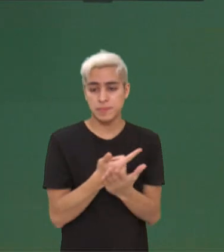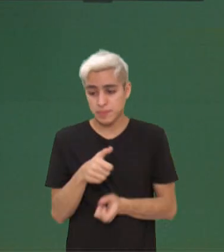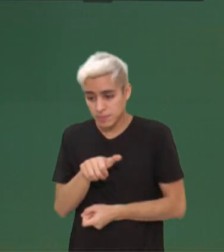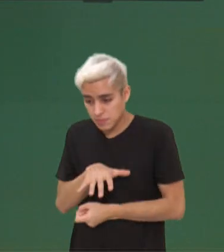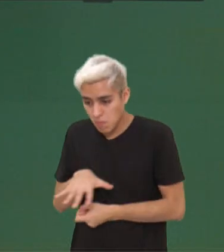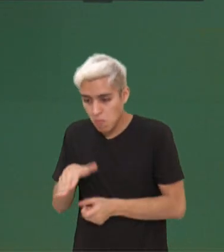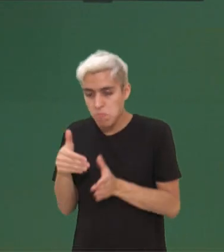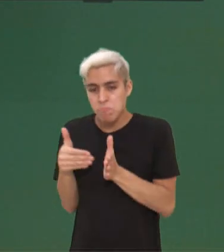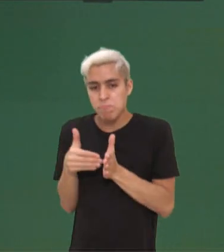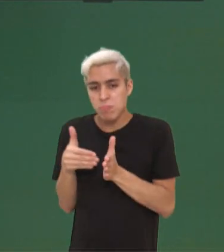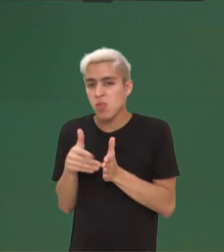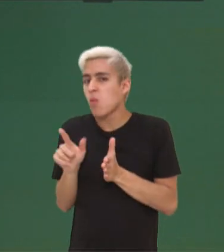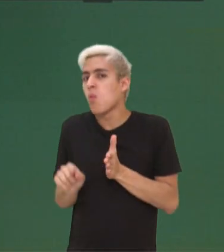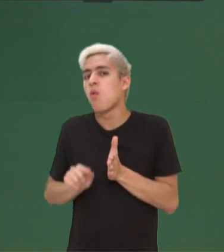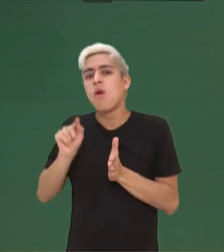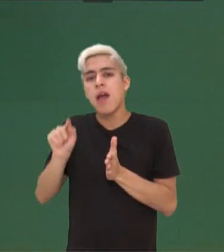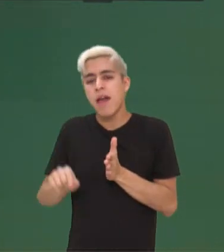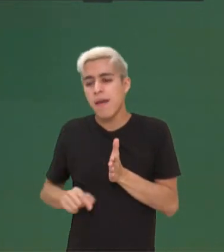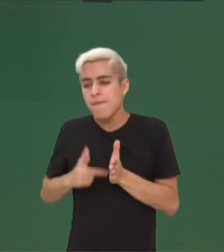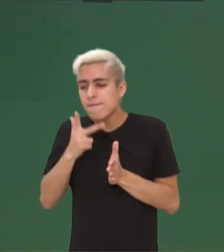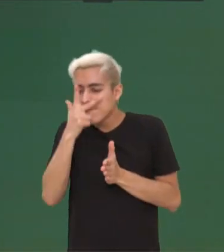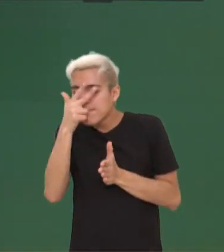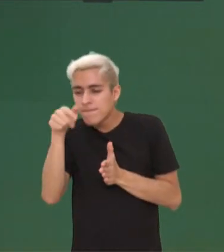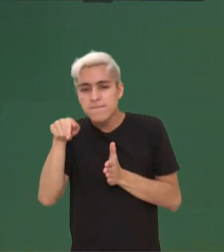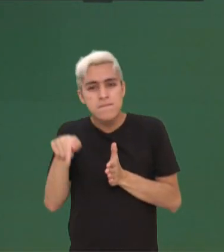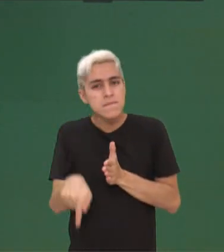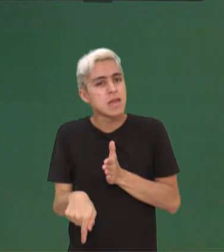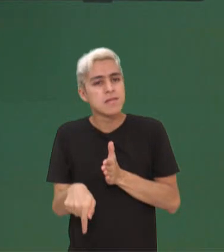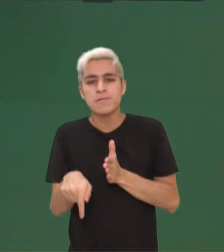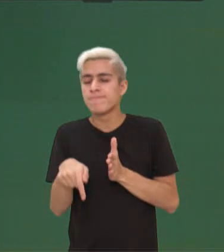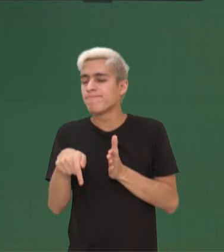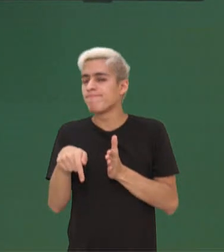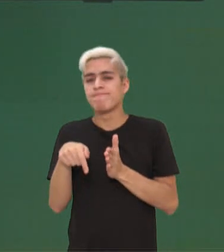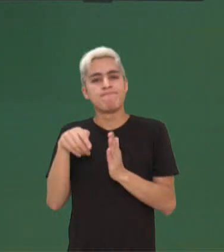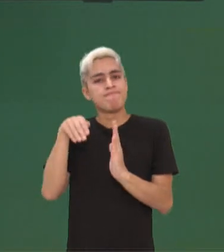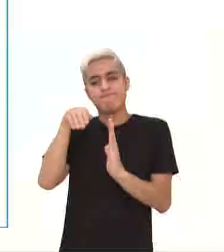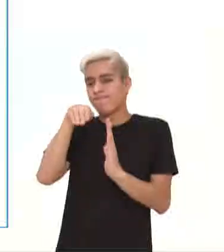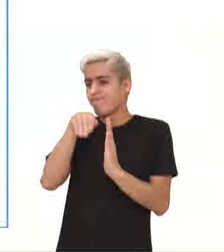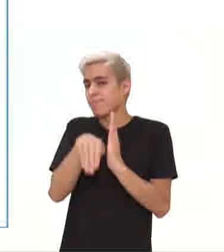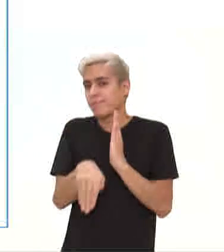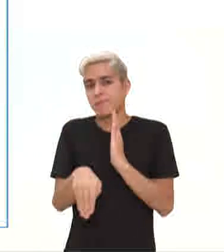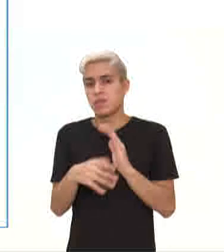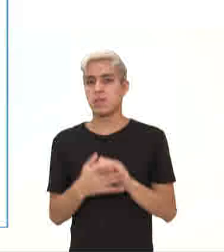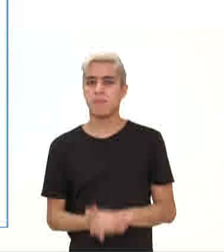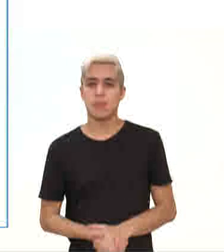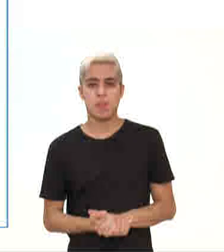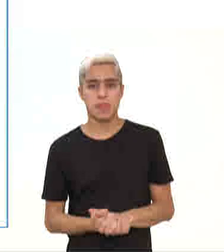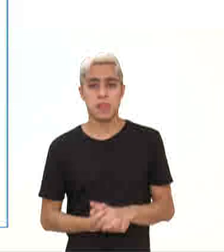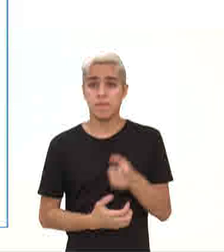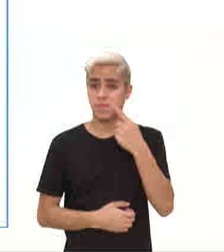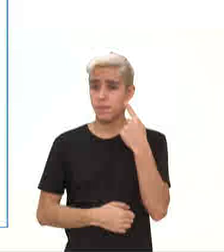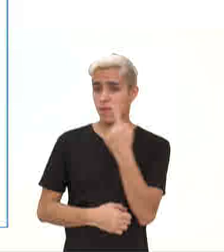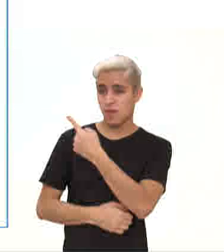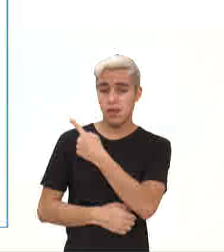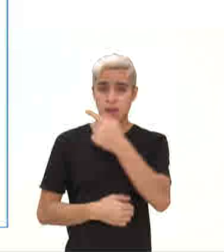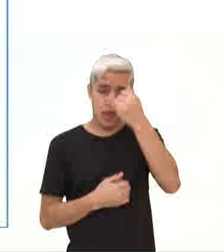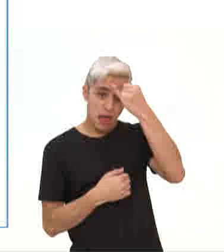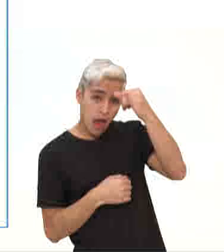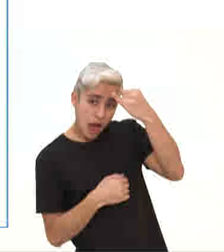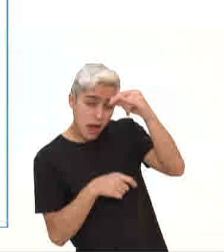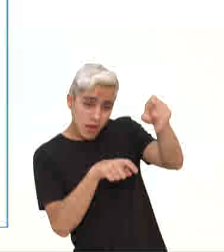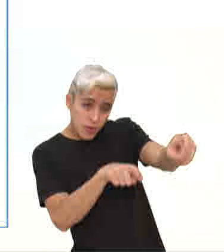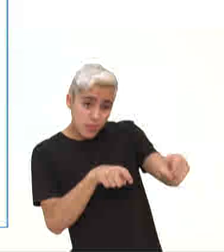esse desenvolvimento vão apresentar uma condição menos favorecida, né? Aí aqui, a agricultura dos